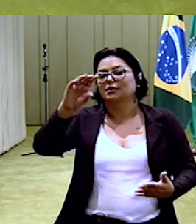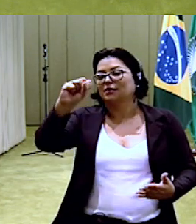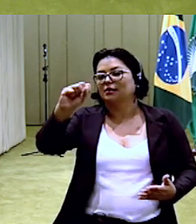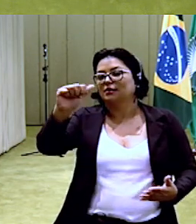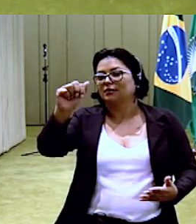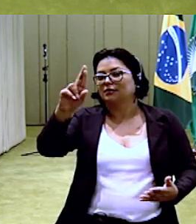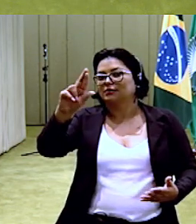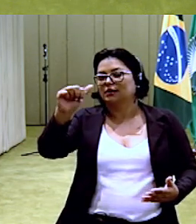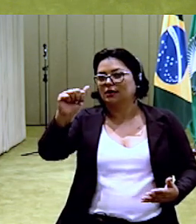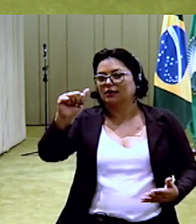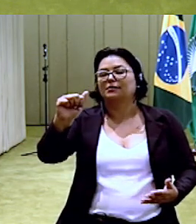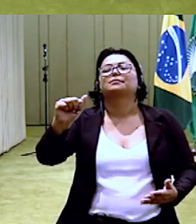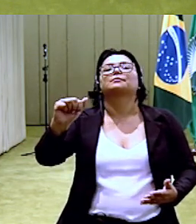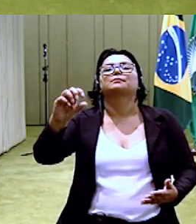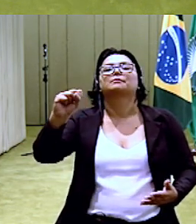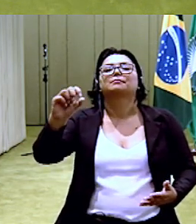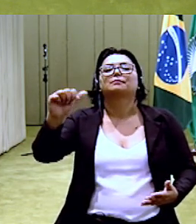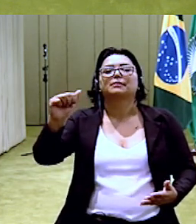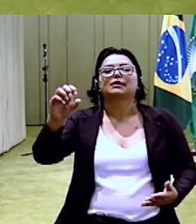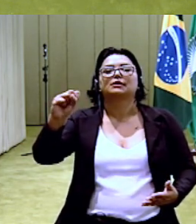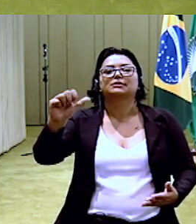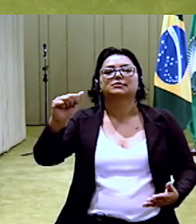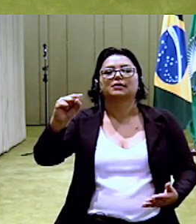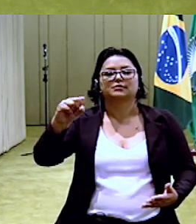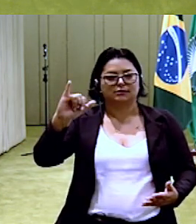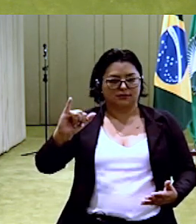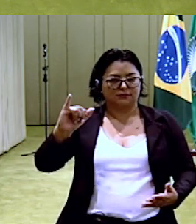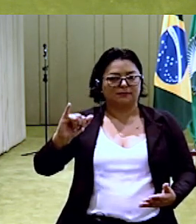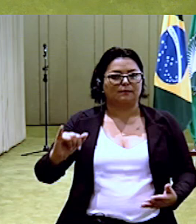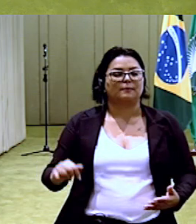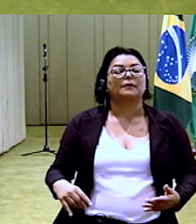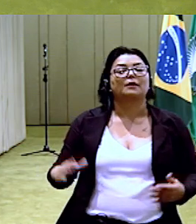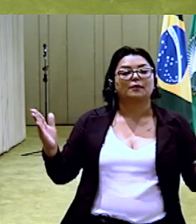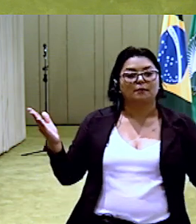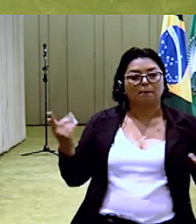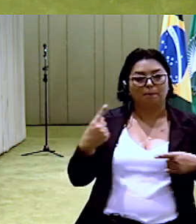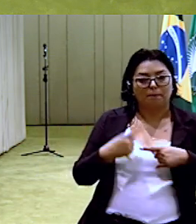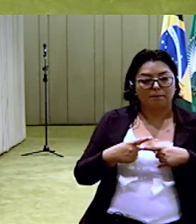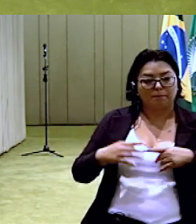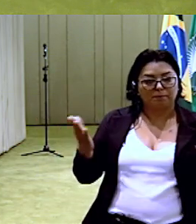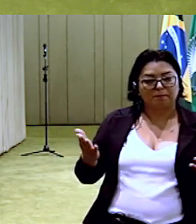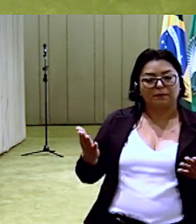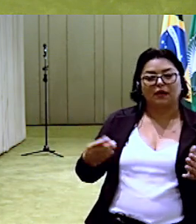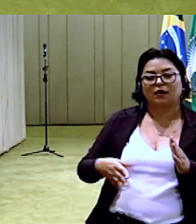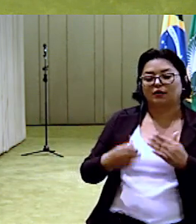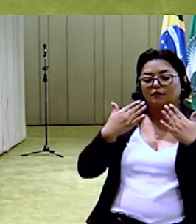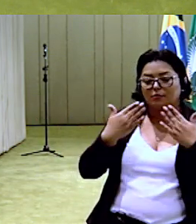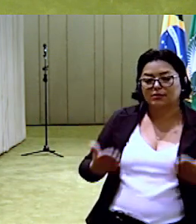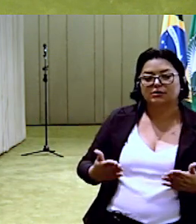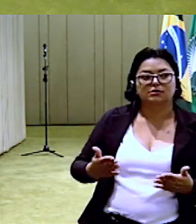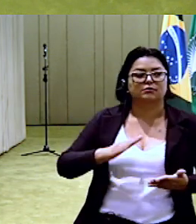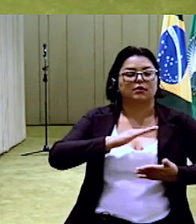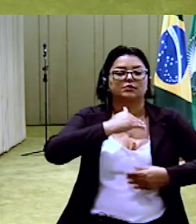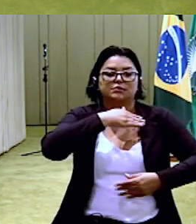porque exatamente a senhora Natália Dias mencionou a questão não só da discriminação étnico-racial, mas a discriminação